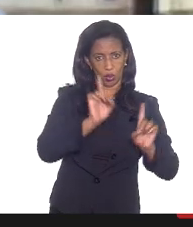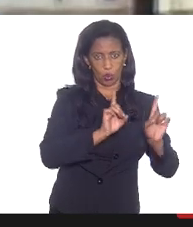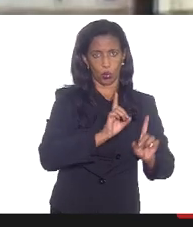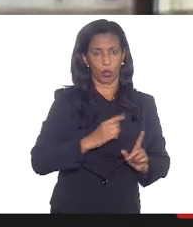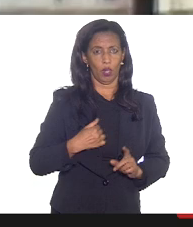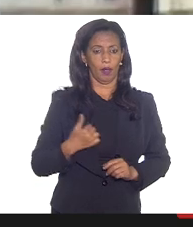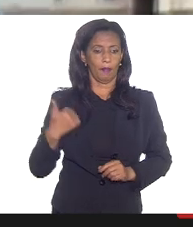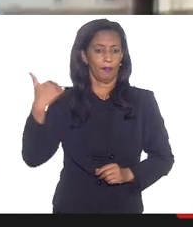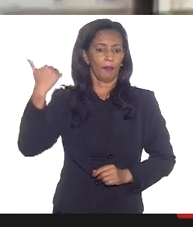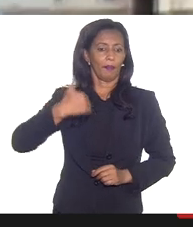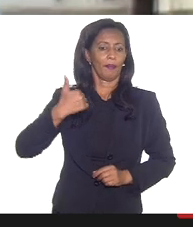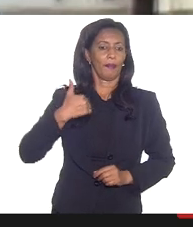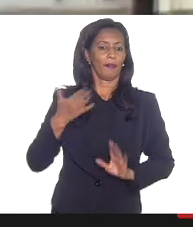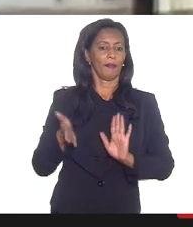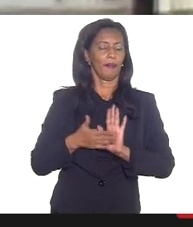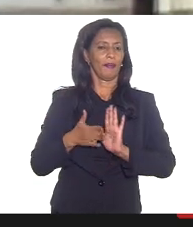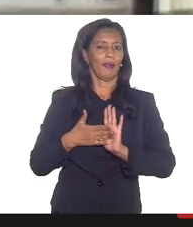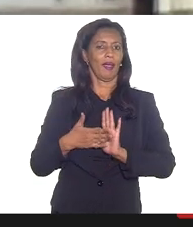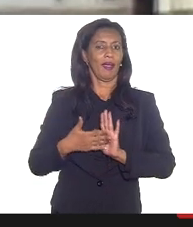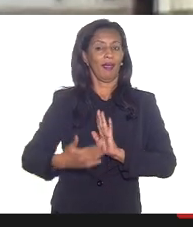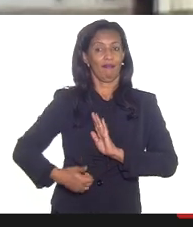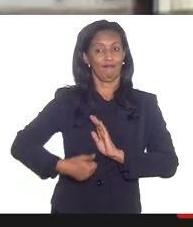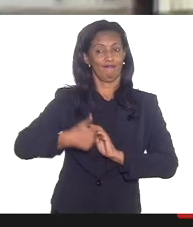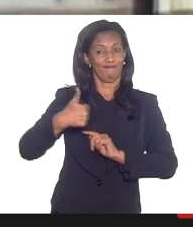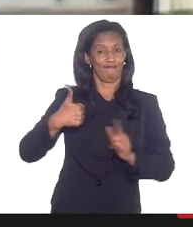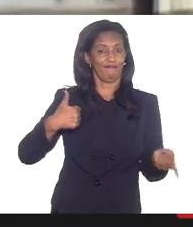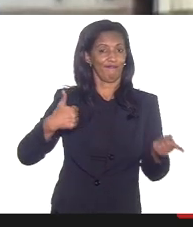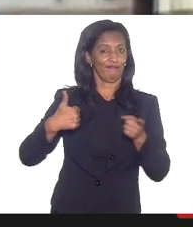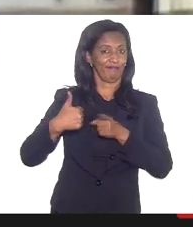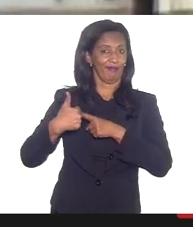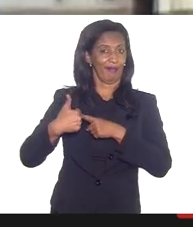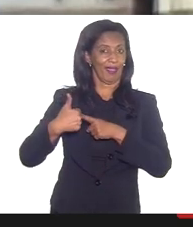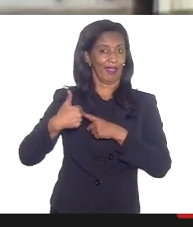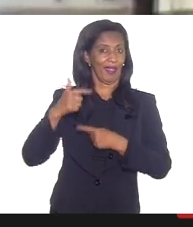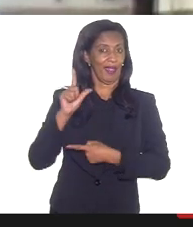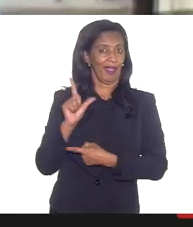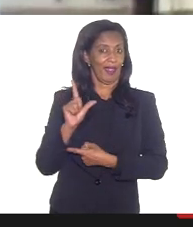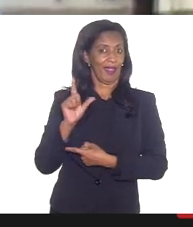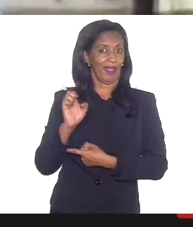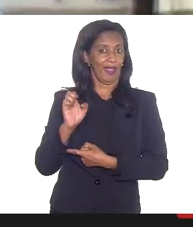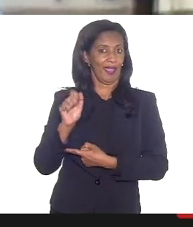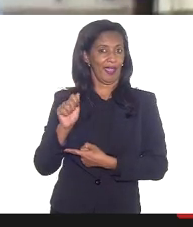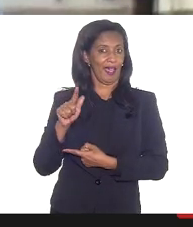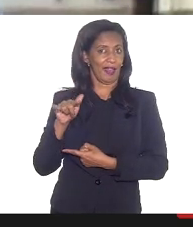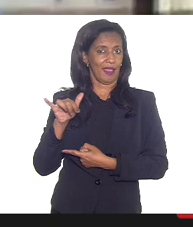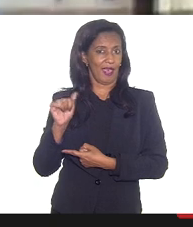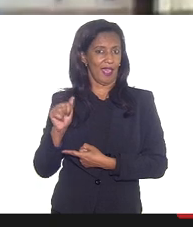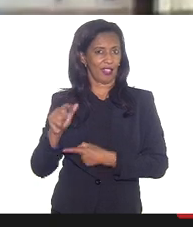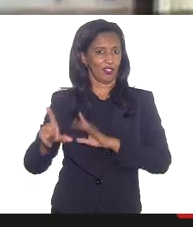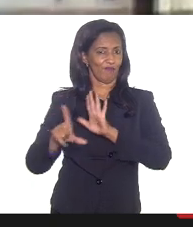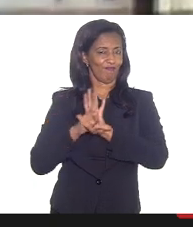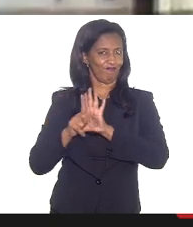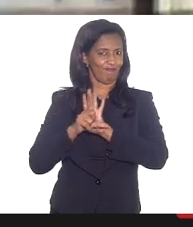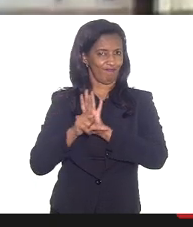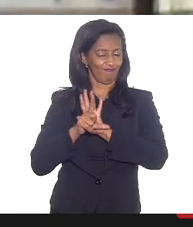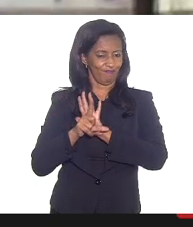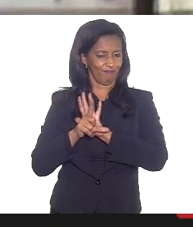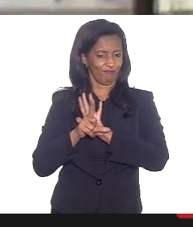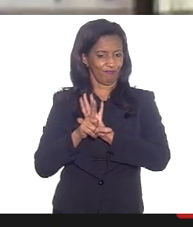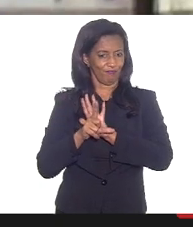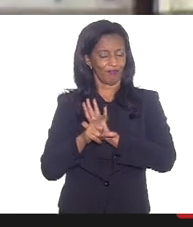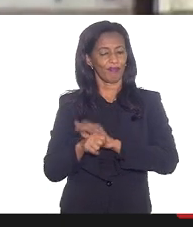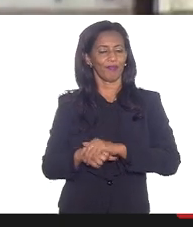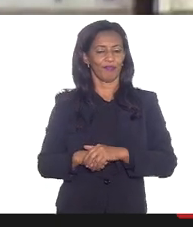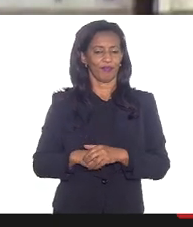primeira questão é a questão da legalidade da lei federal. Isso que já foi apresentado